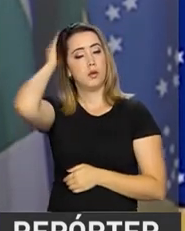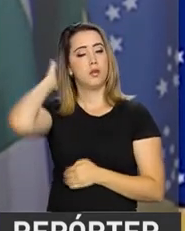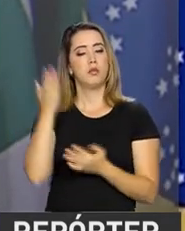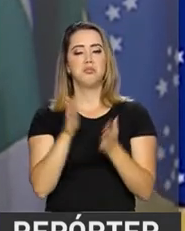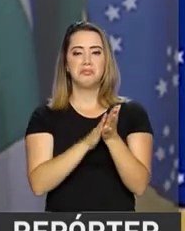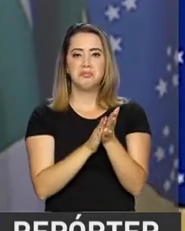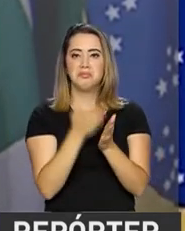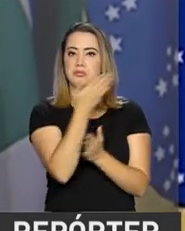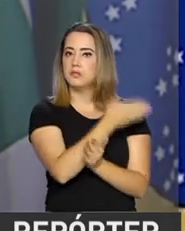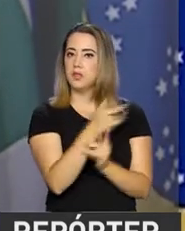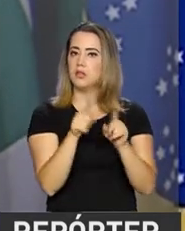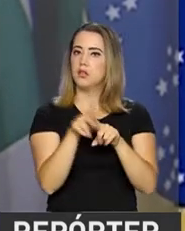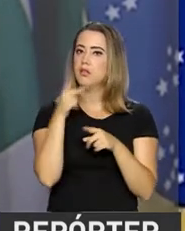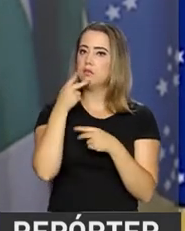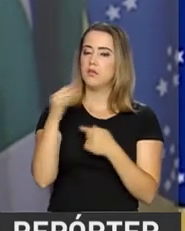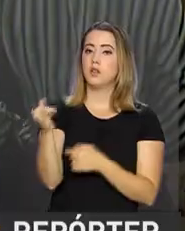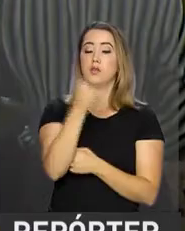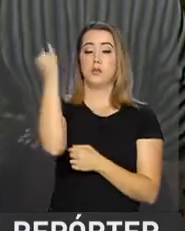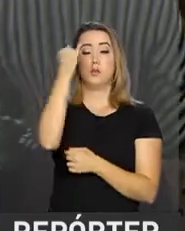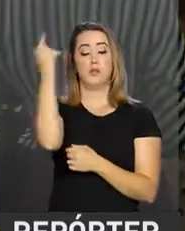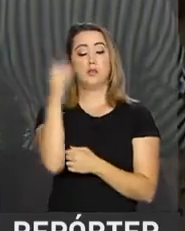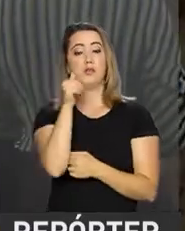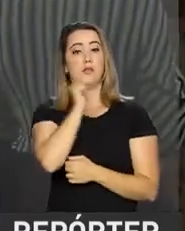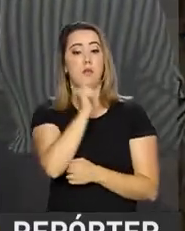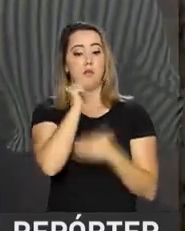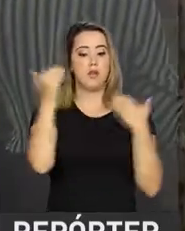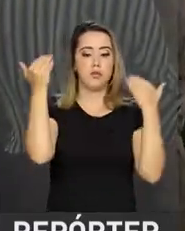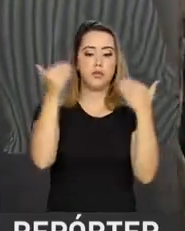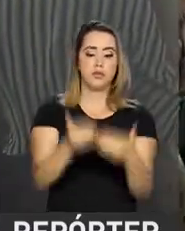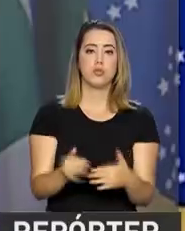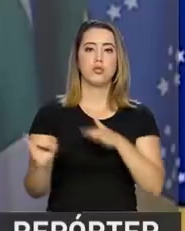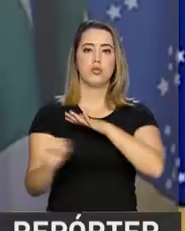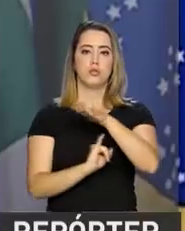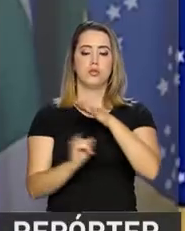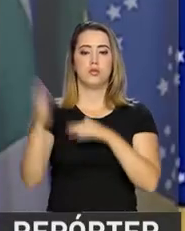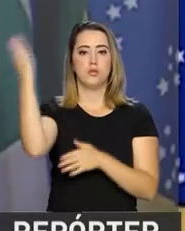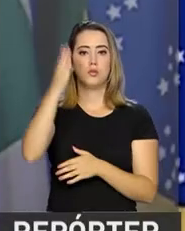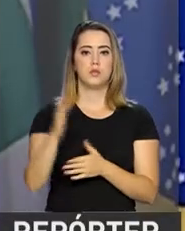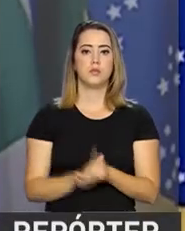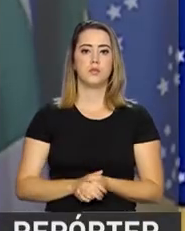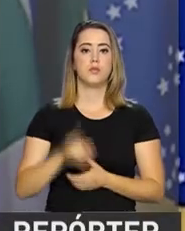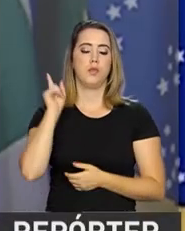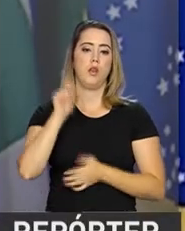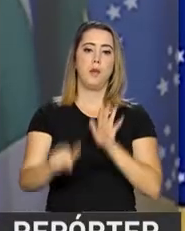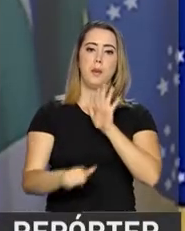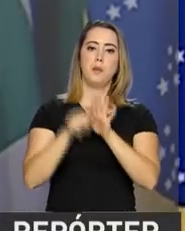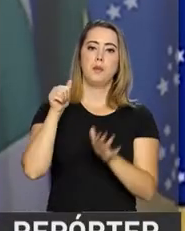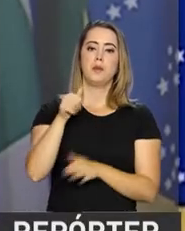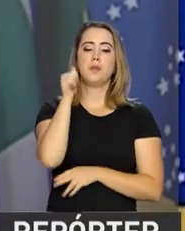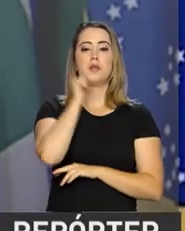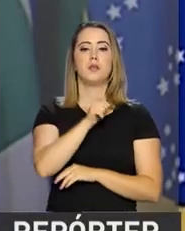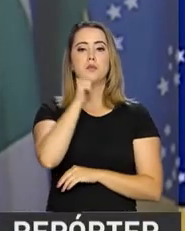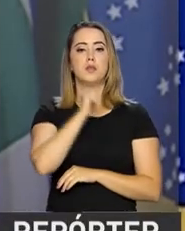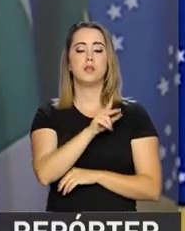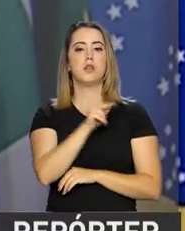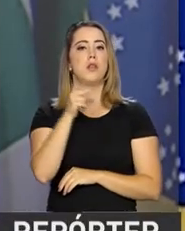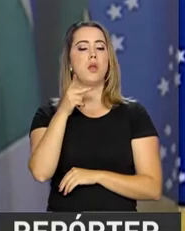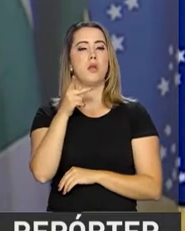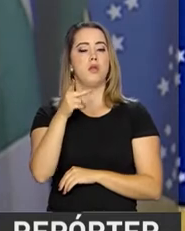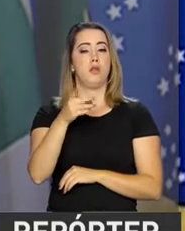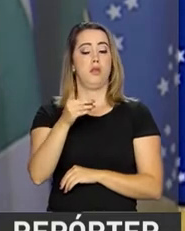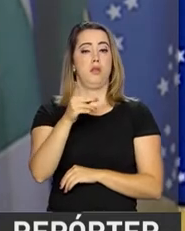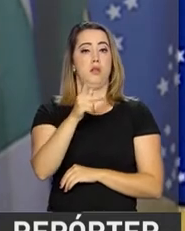e destacou o papel da mulher frente às instituições brasileiras é a primeira mulher a ser procuradora geral é da